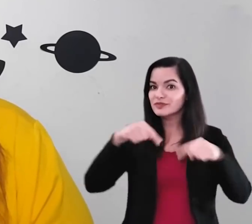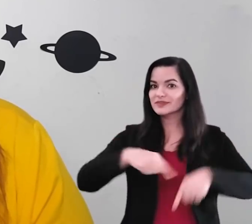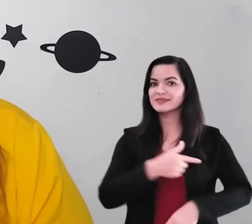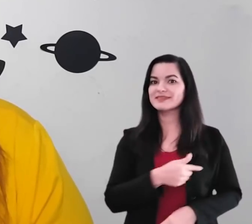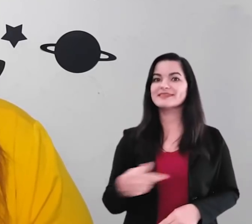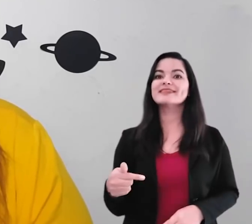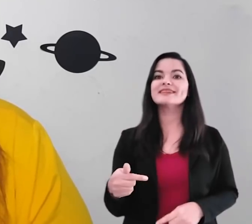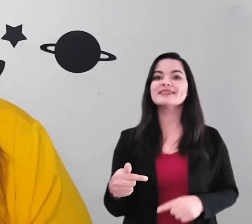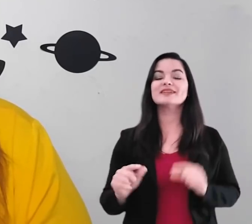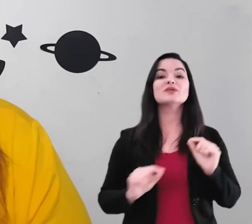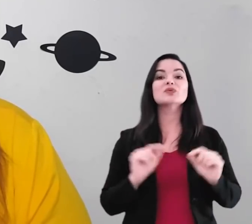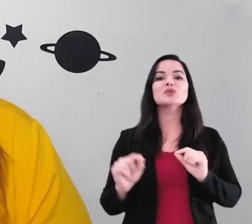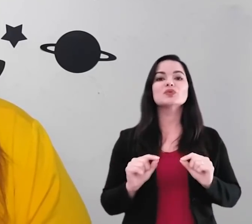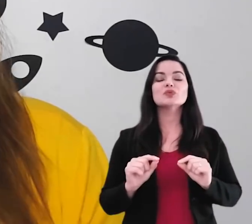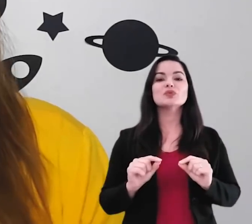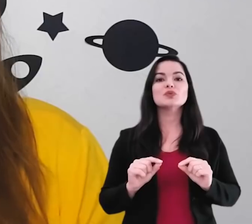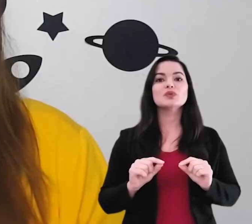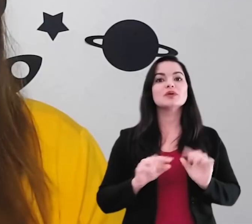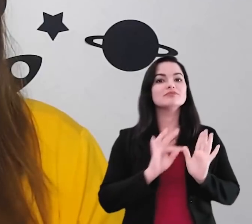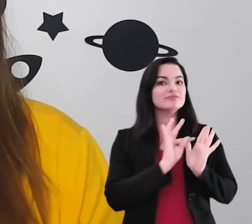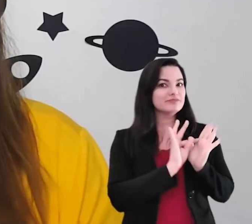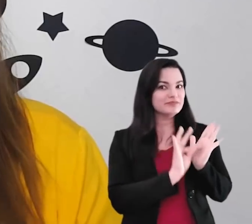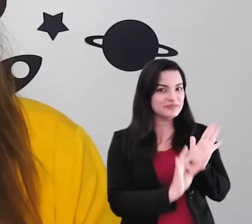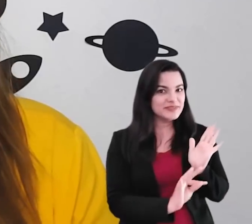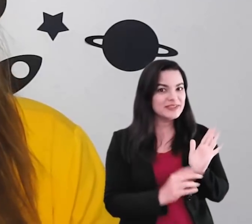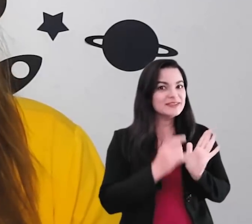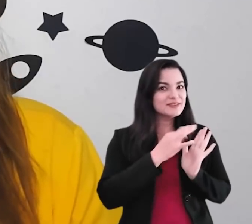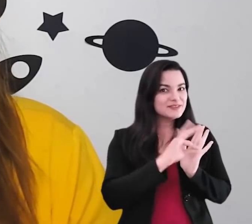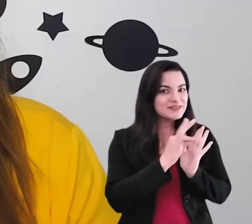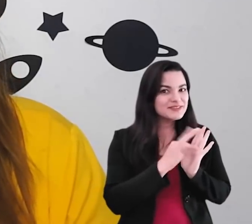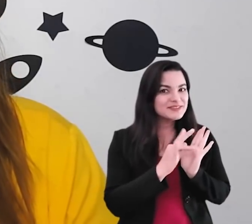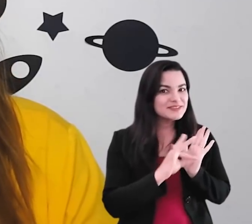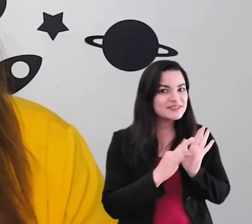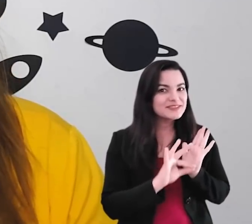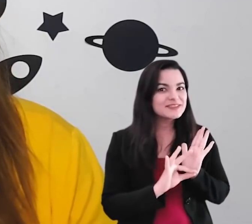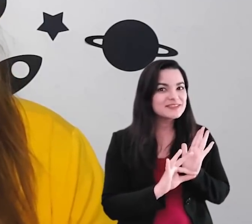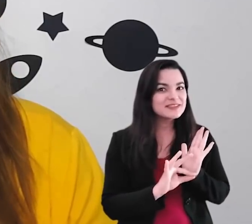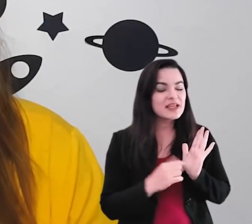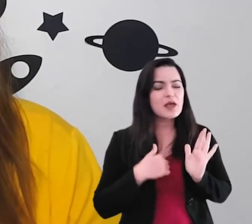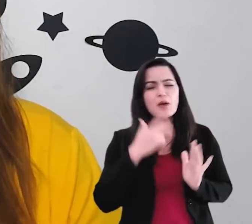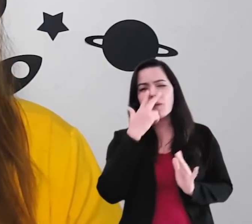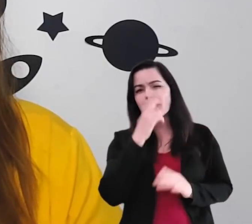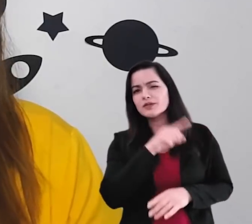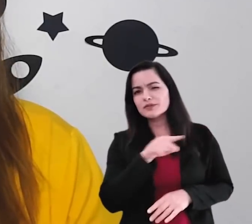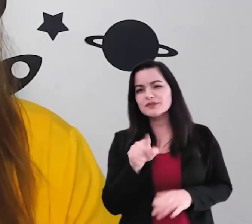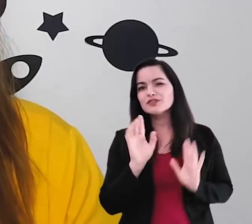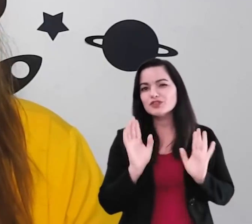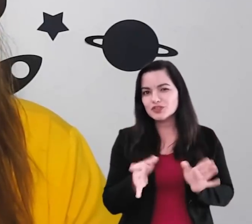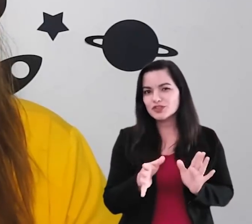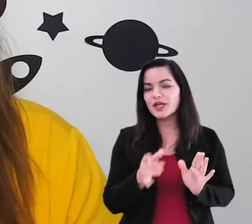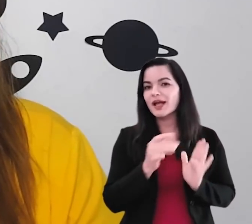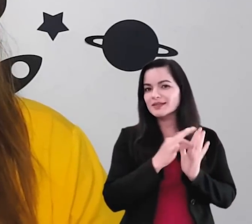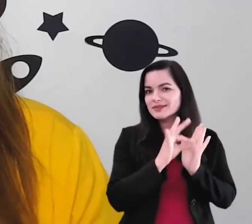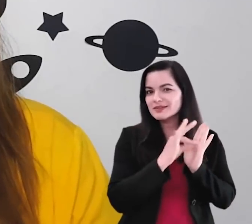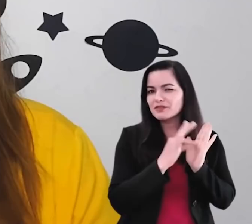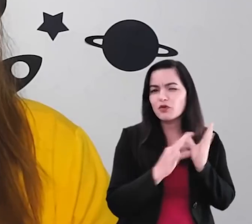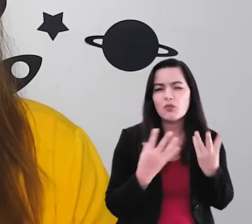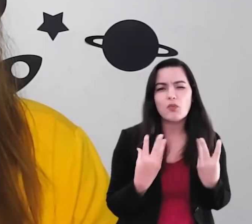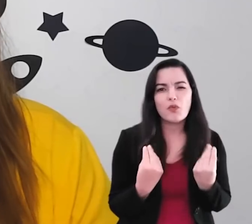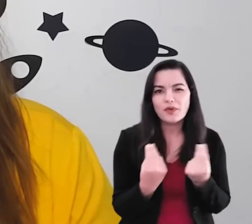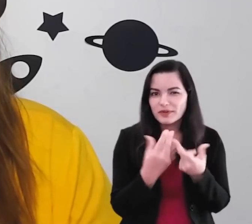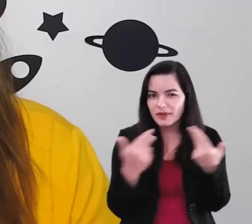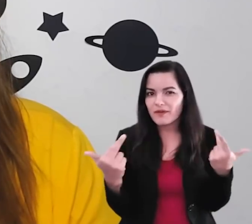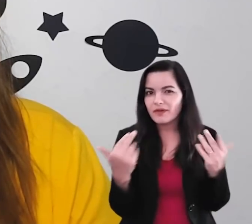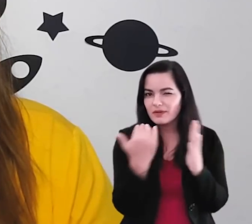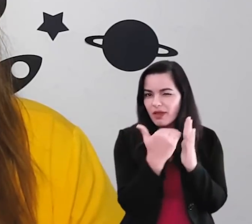nossa produção de texto. Eu acho que você já deve ter conseguido registrar bastante coisa para